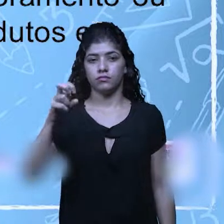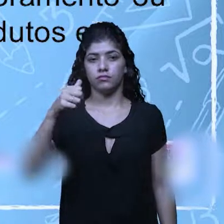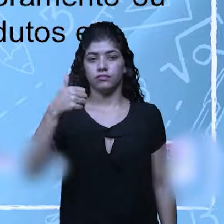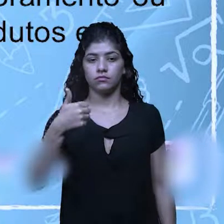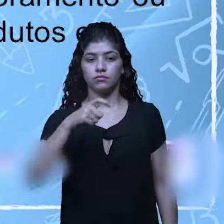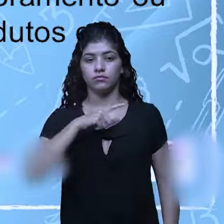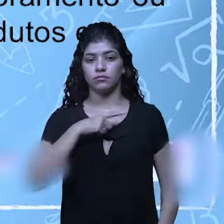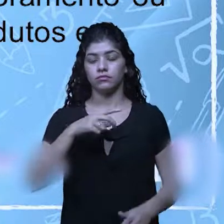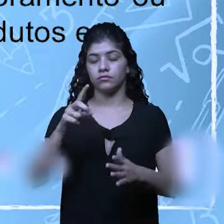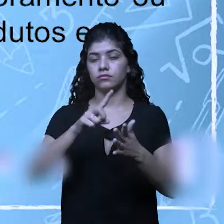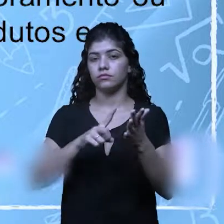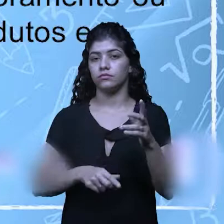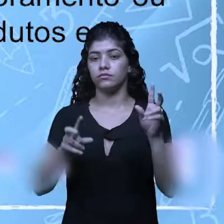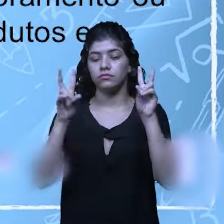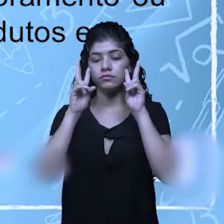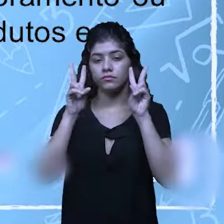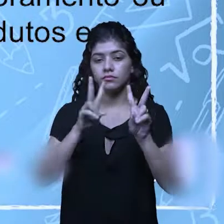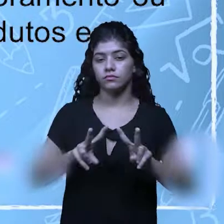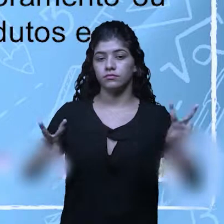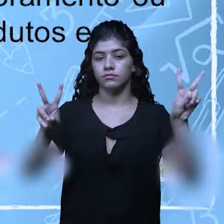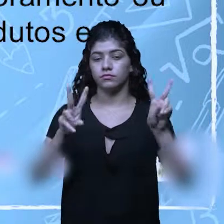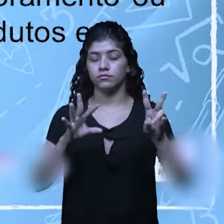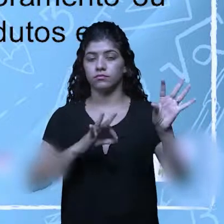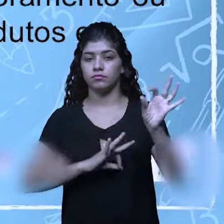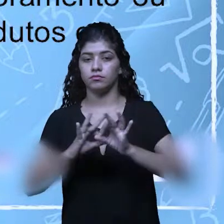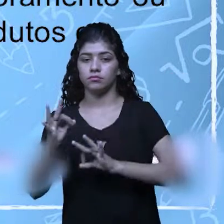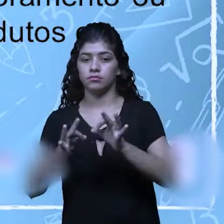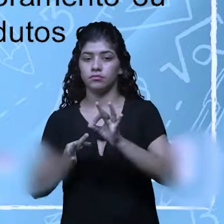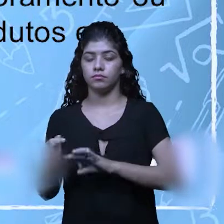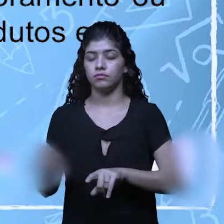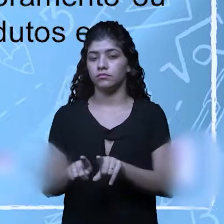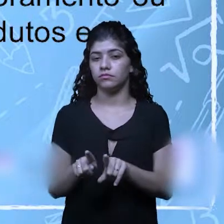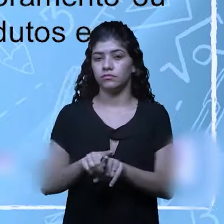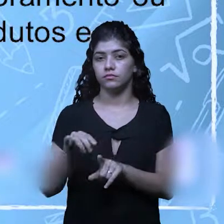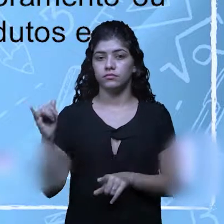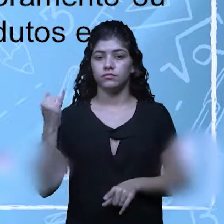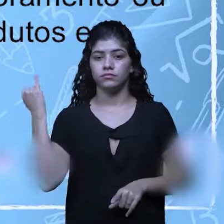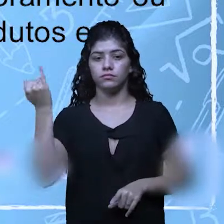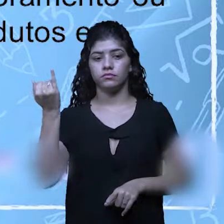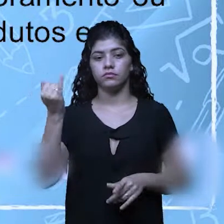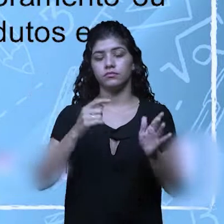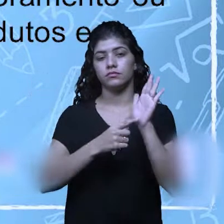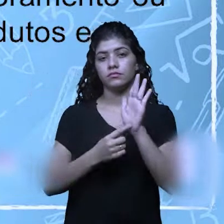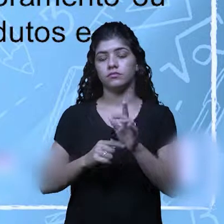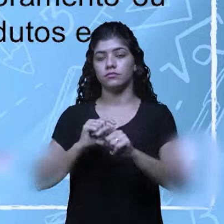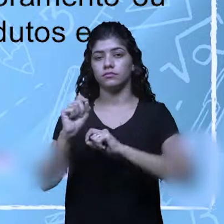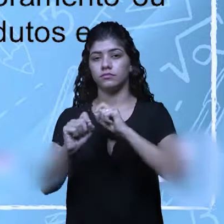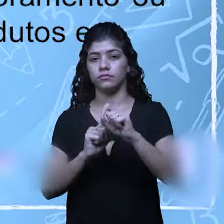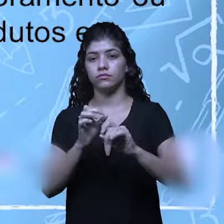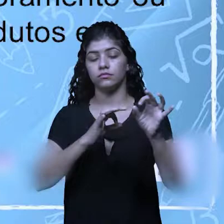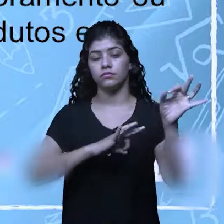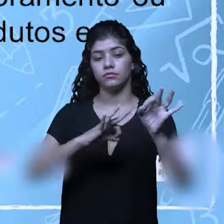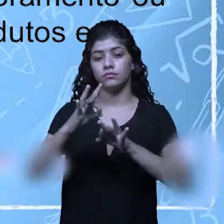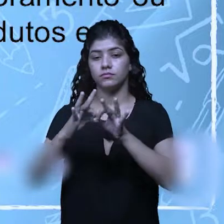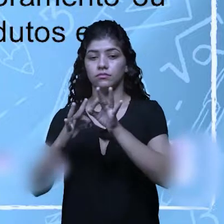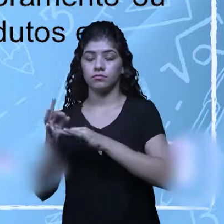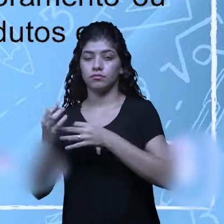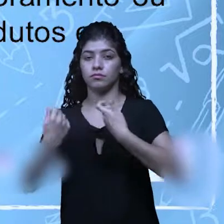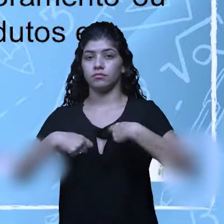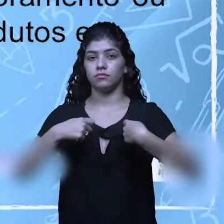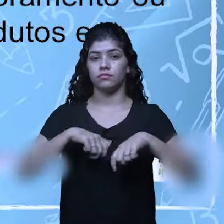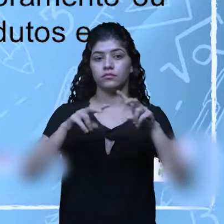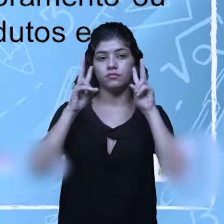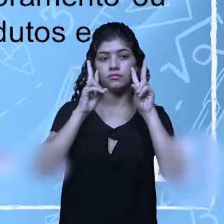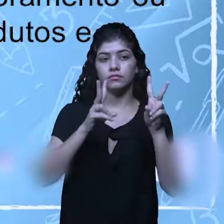7.1.5.1, recursos de monitoramento e medição, generalidades, estabelece o seguinte: a